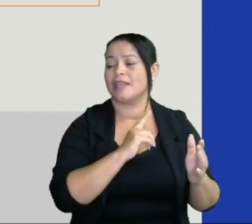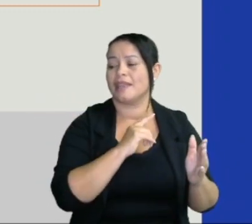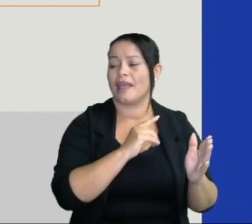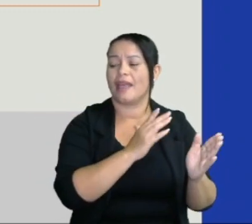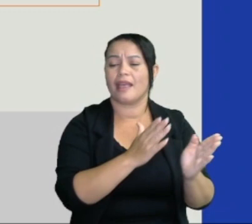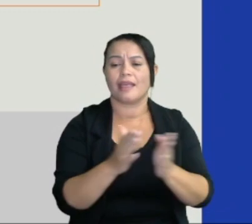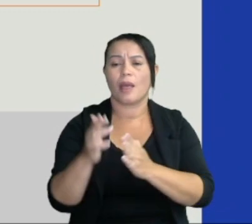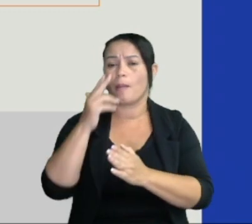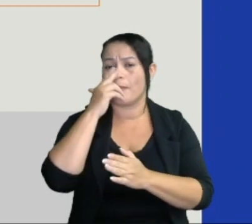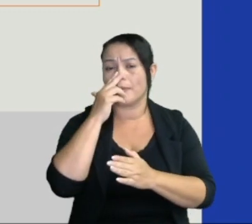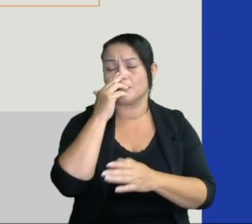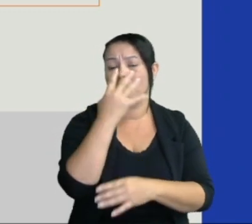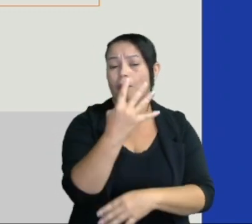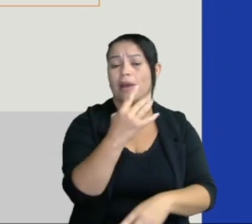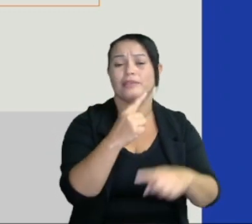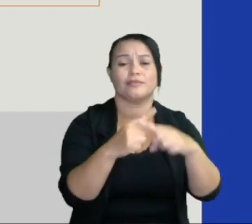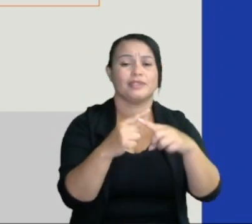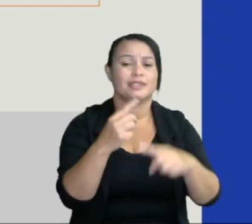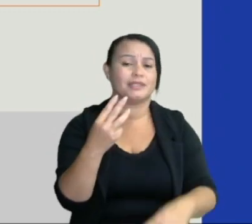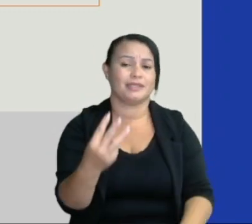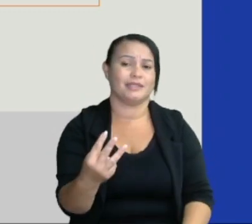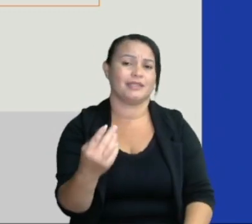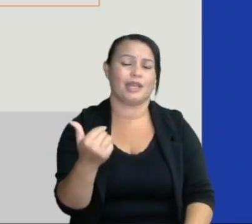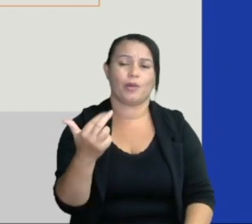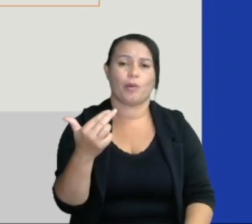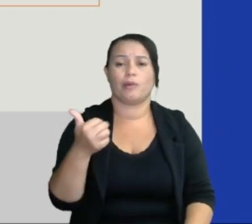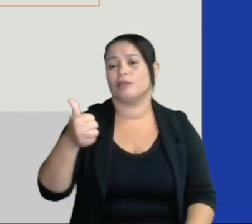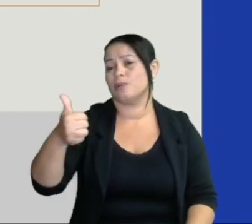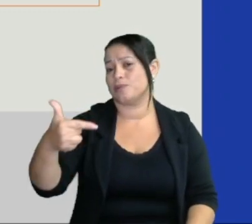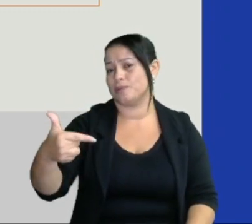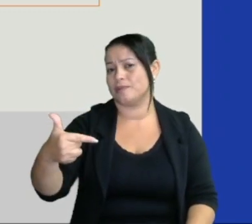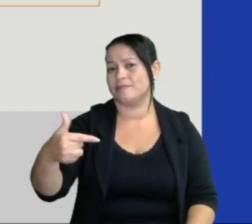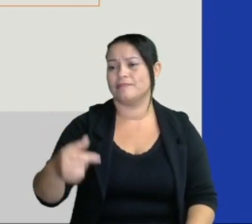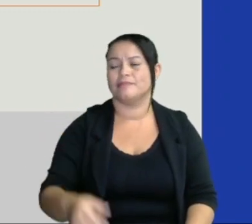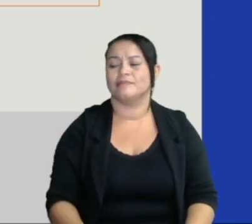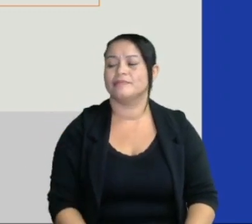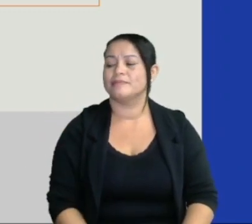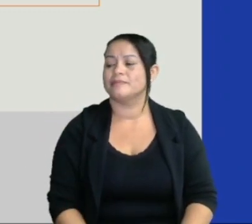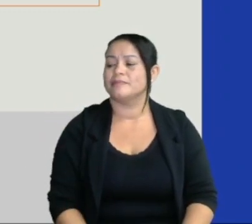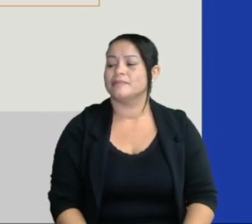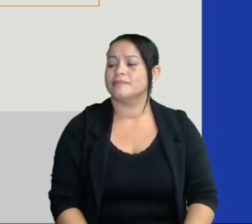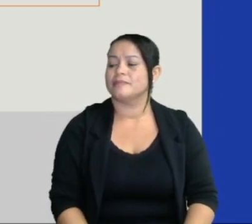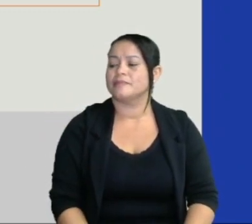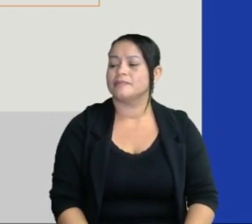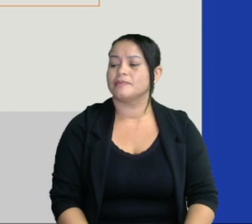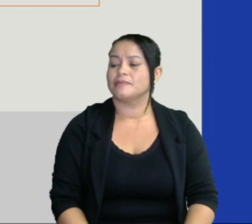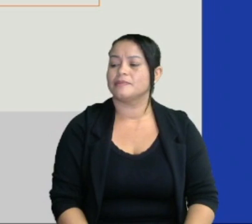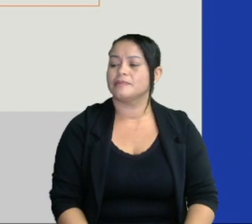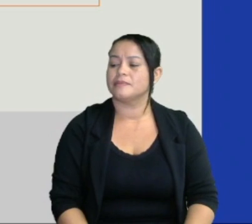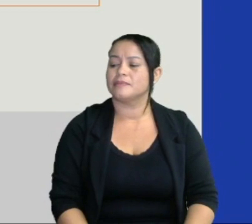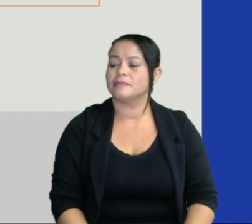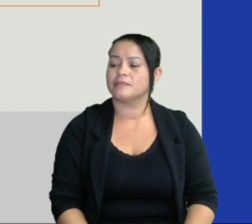a mesma coisa que 4 vezes 3, que é igual a 12.